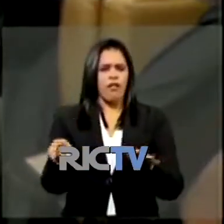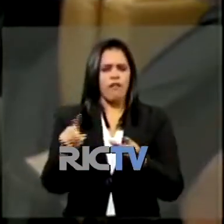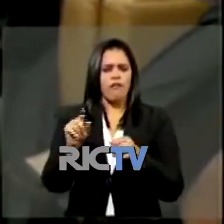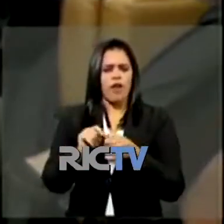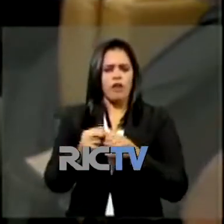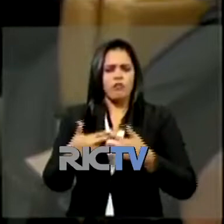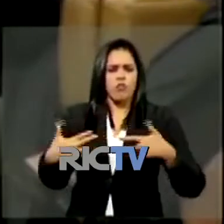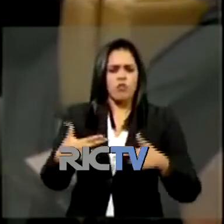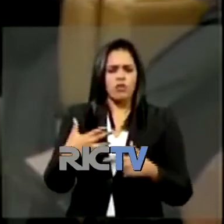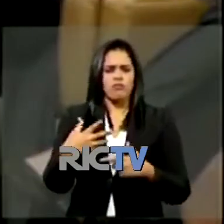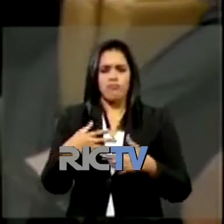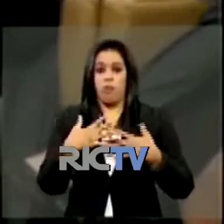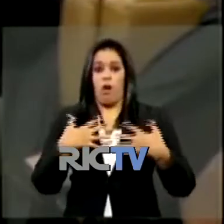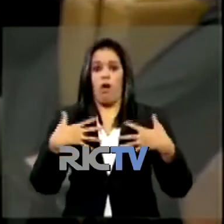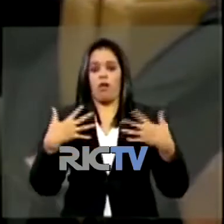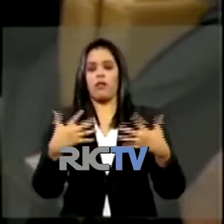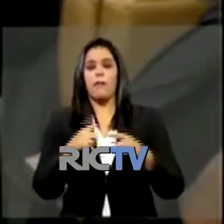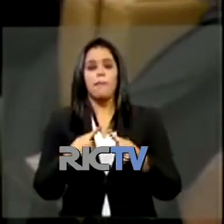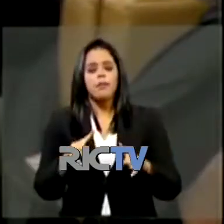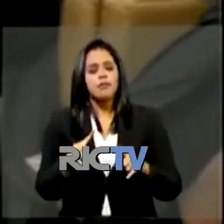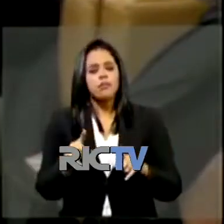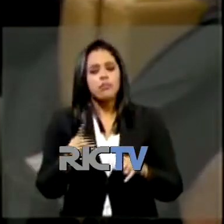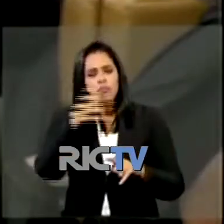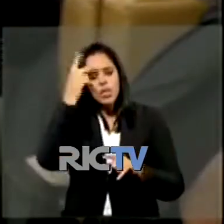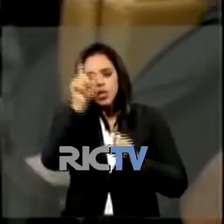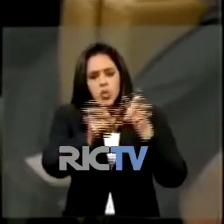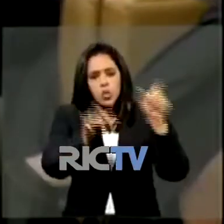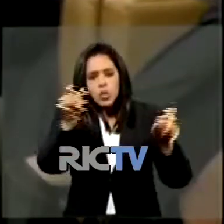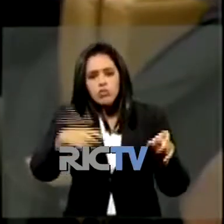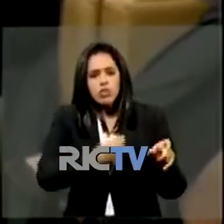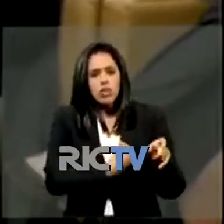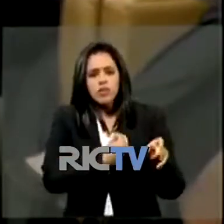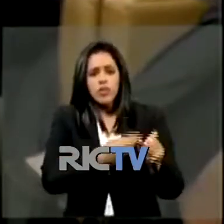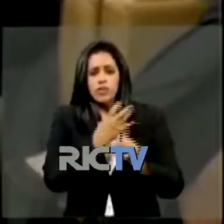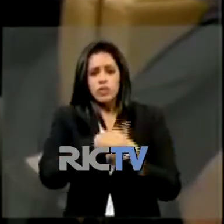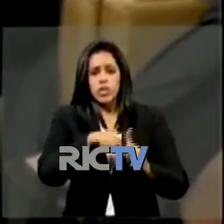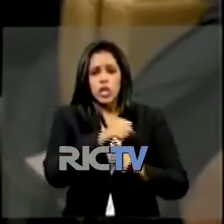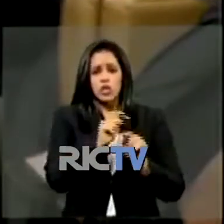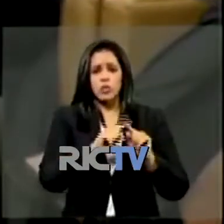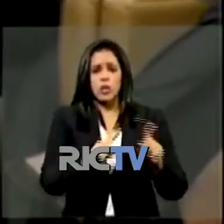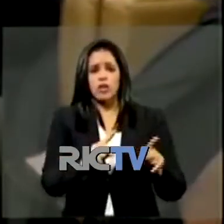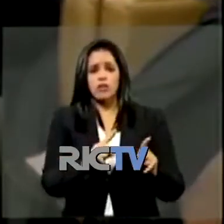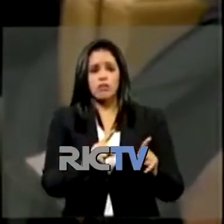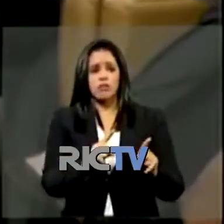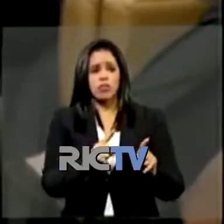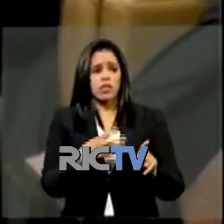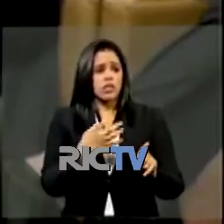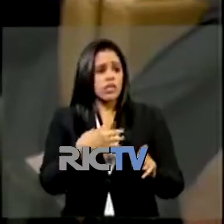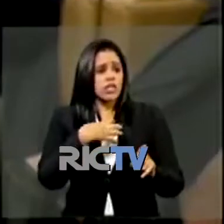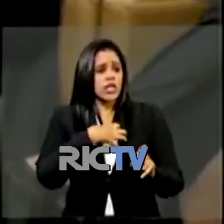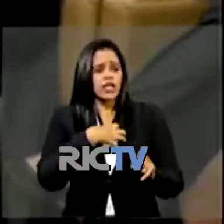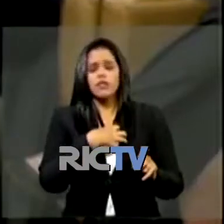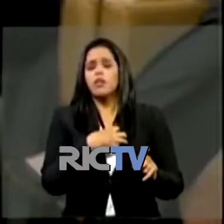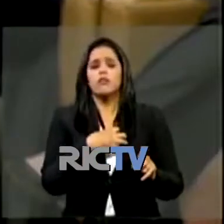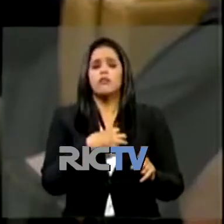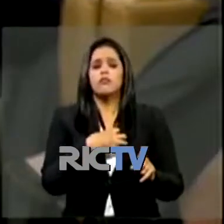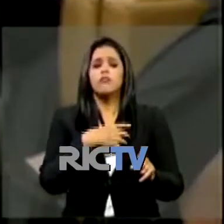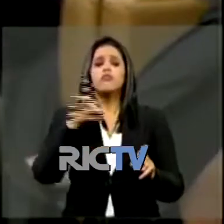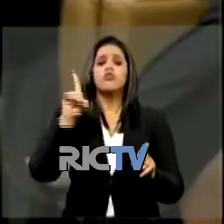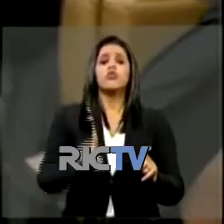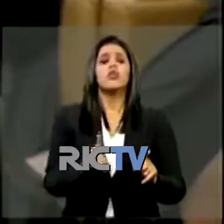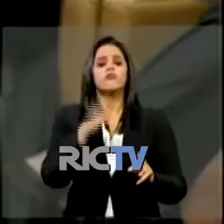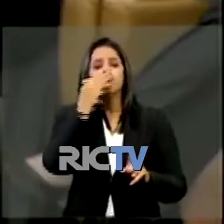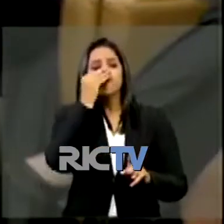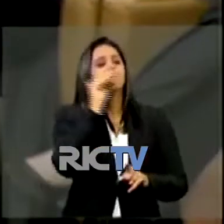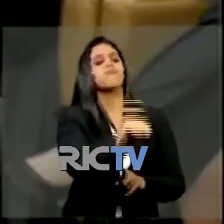transfobia sejam enquadrados como racismo ou como discriminação atentatória aos direitos e liberdades fundamentais